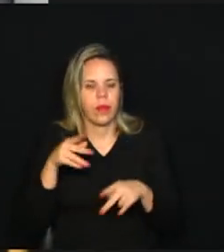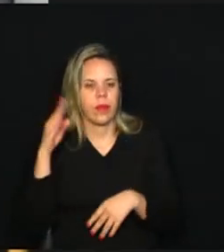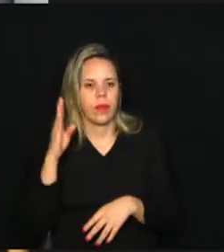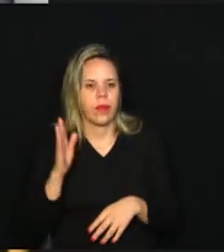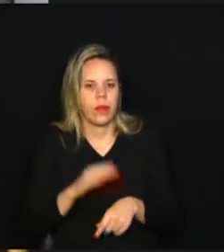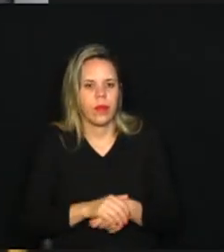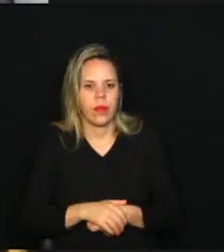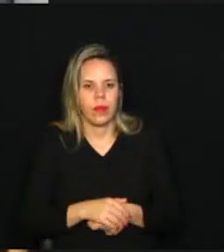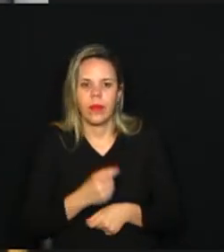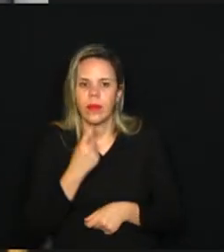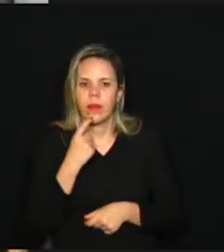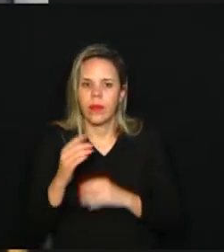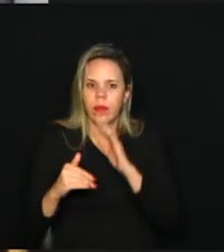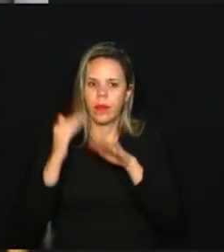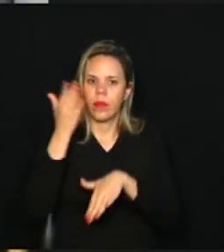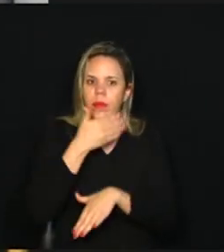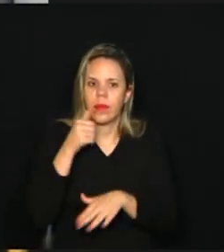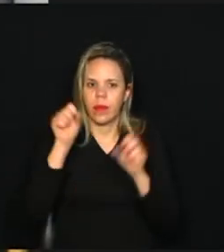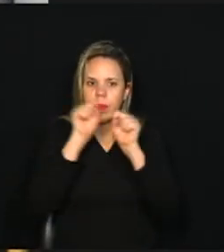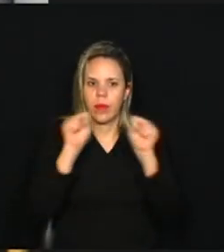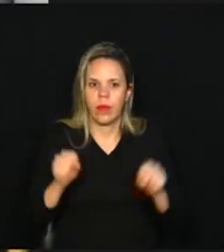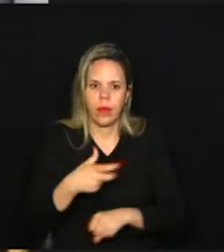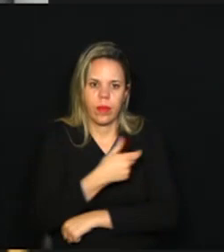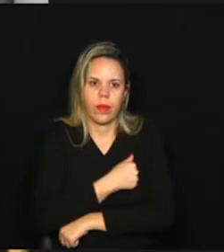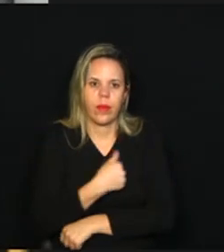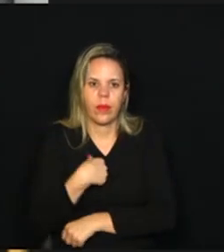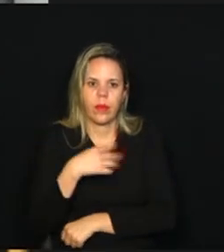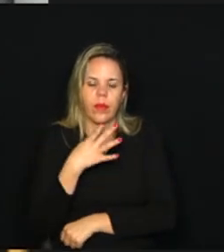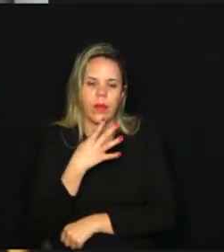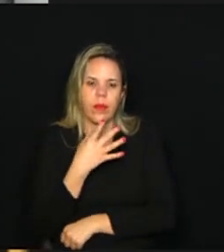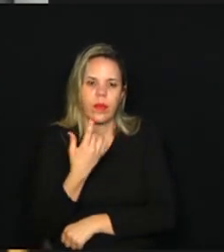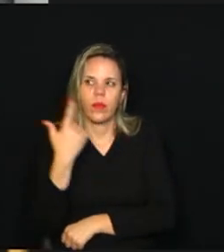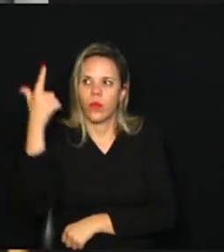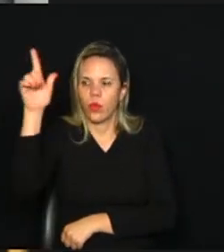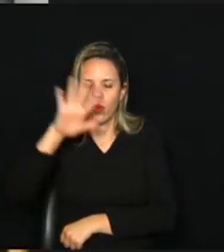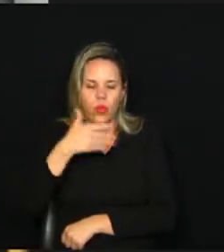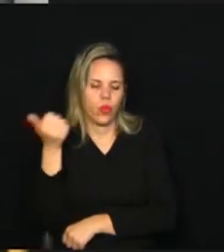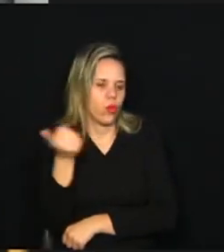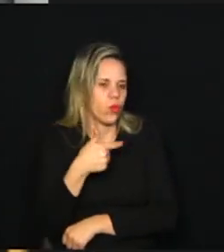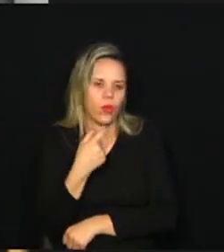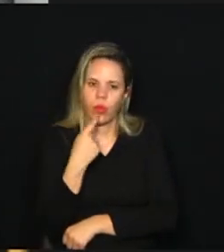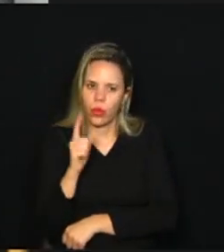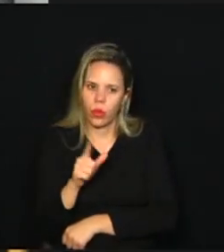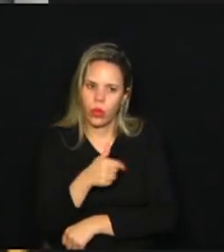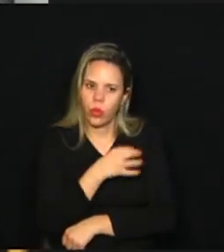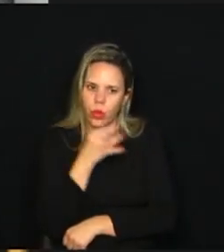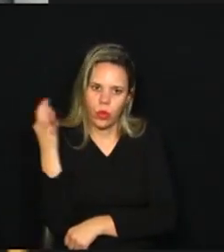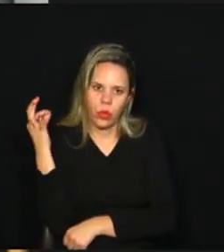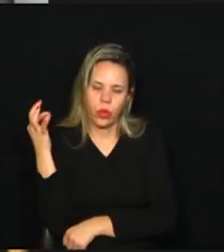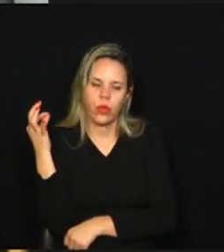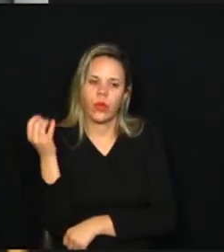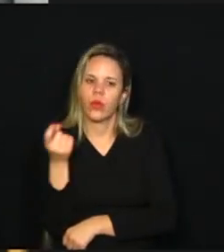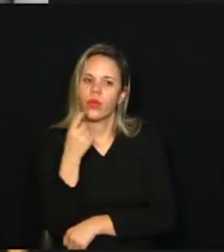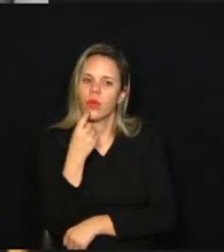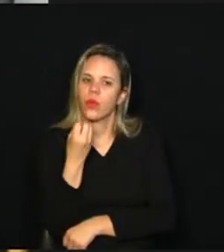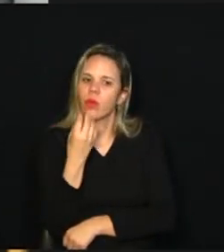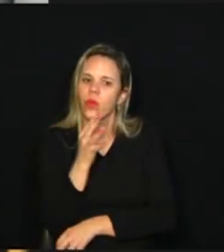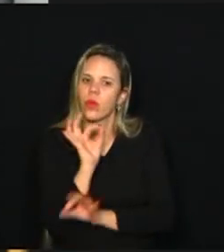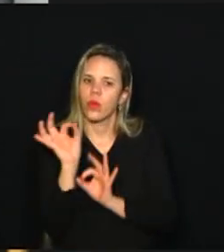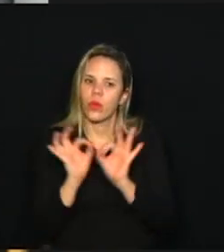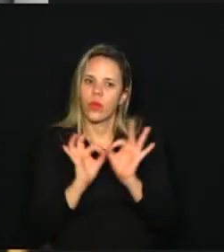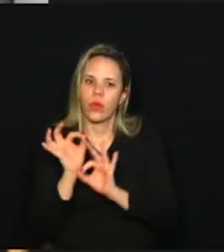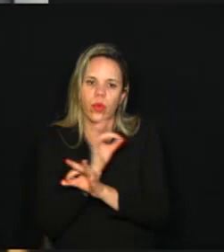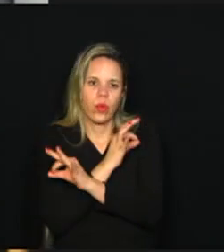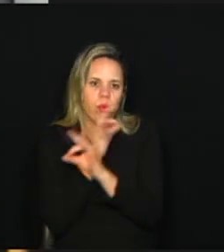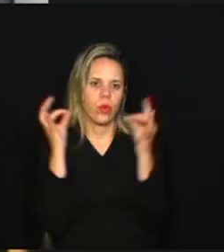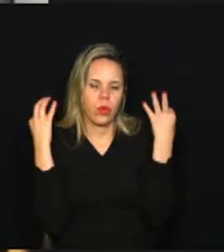pessoas, Campinas tem o melhor sistema de vacinação que eu conheço. Não conheço nenhum melhor. É excepcional, muito bem feito, tá